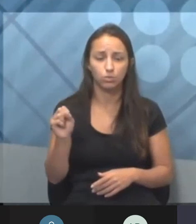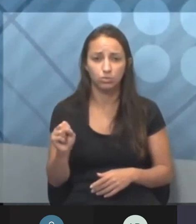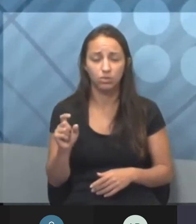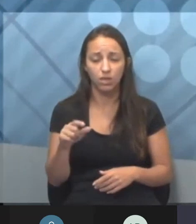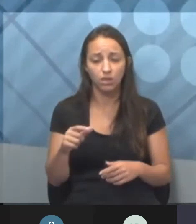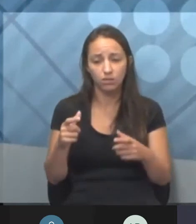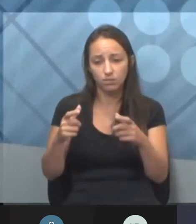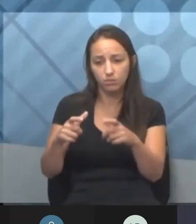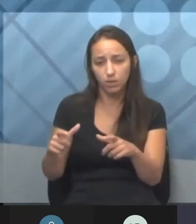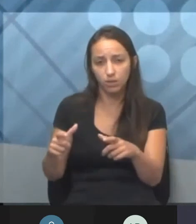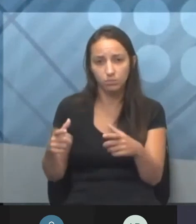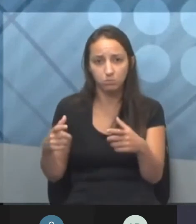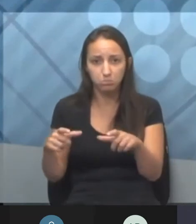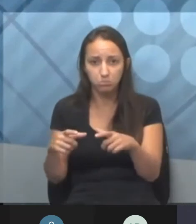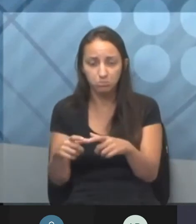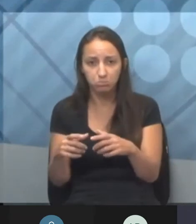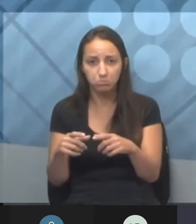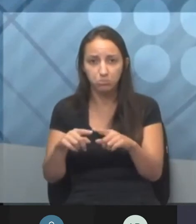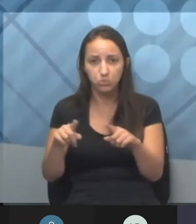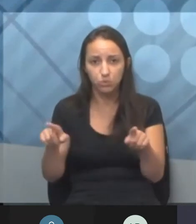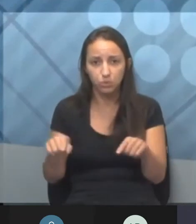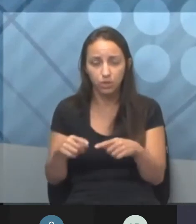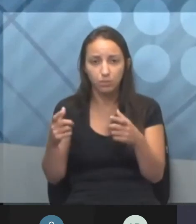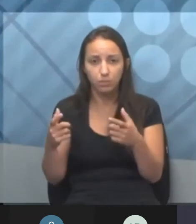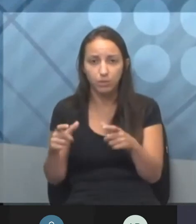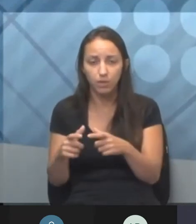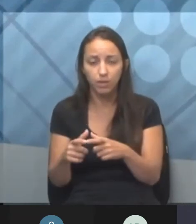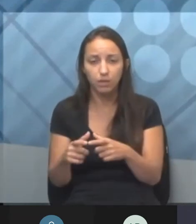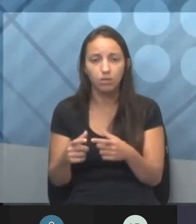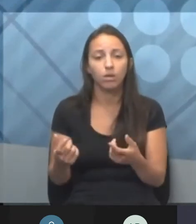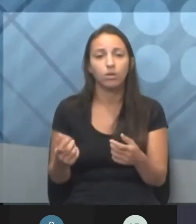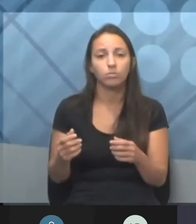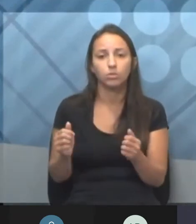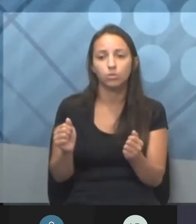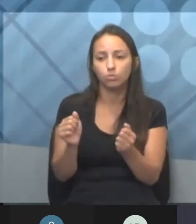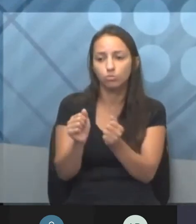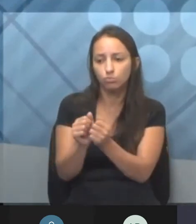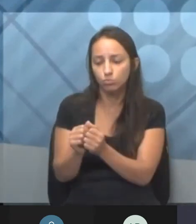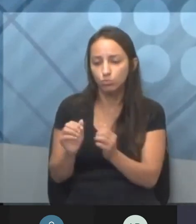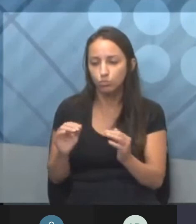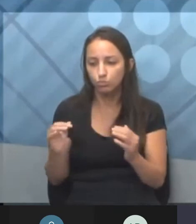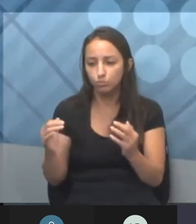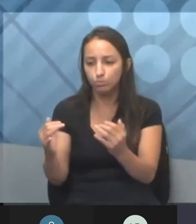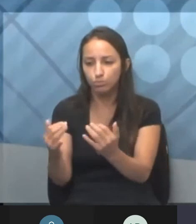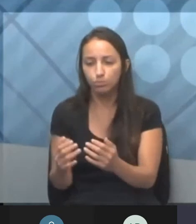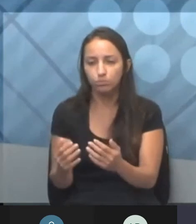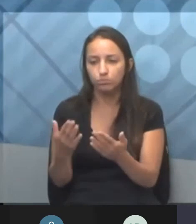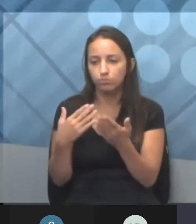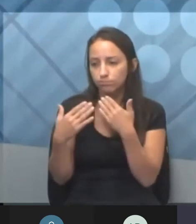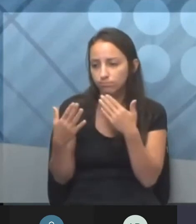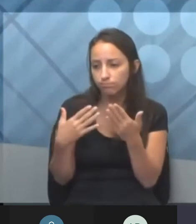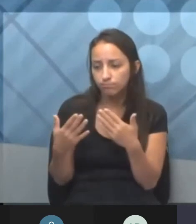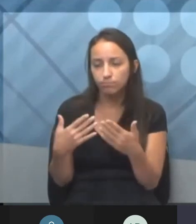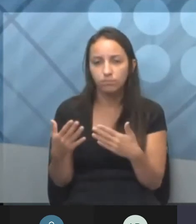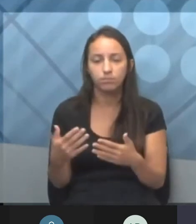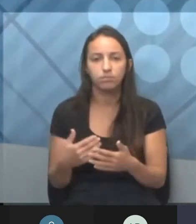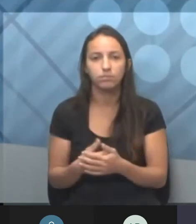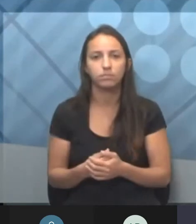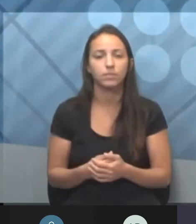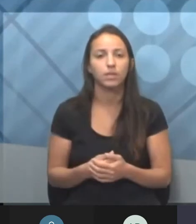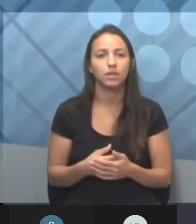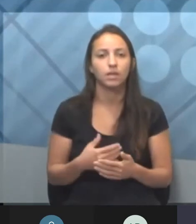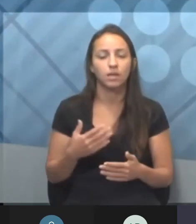espaços pequenos onde as crianças e os adolescentes possam se reunir em pequenos grupos. Afinal de contas, quanto mais velha a criança vai